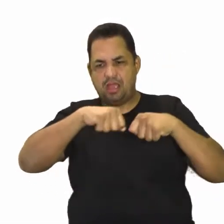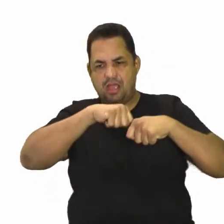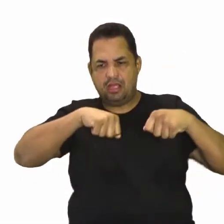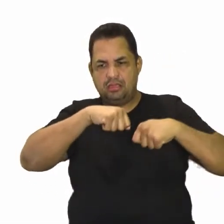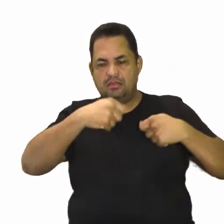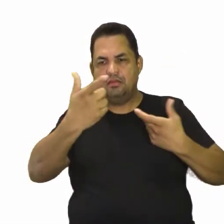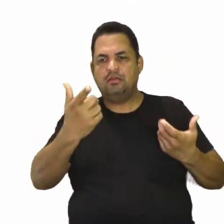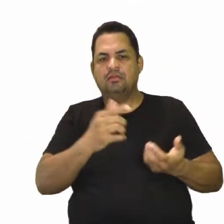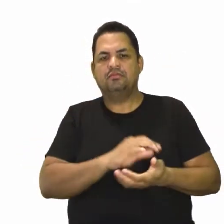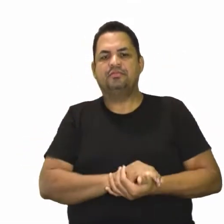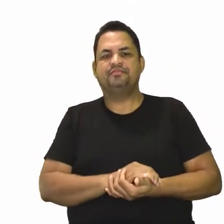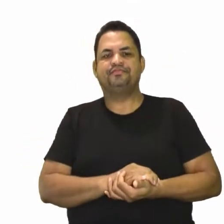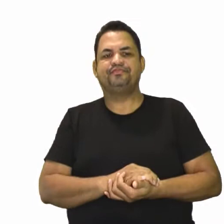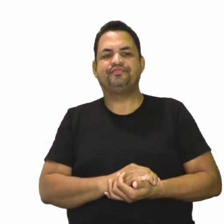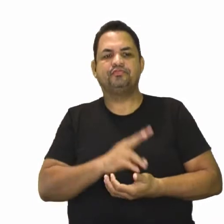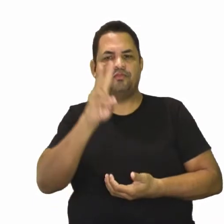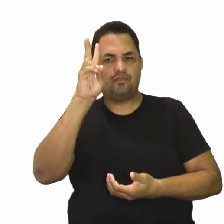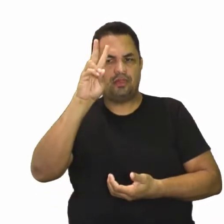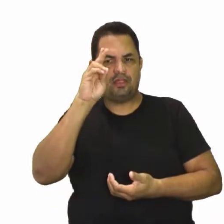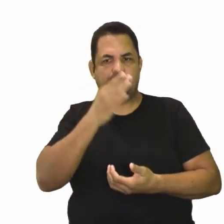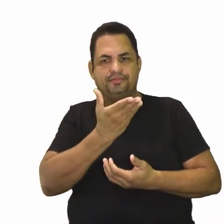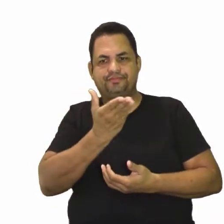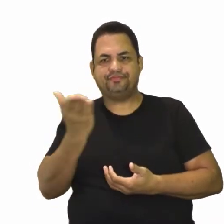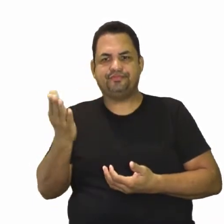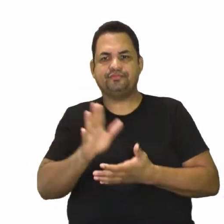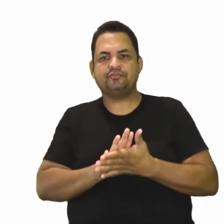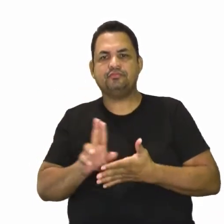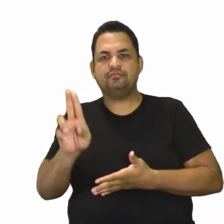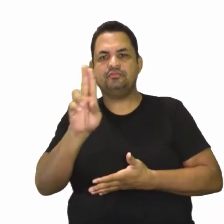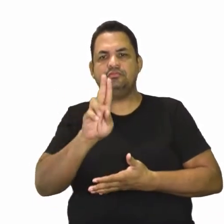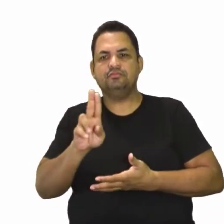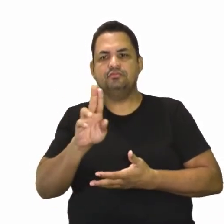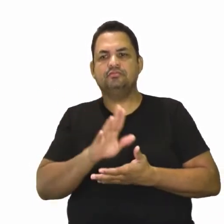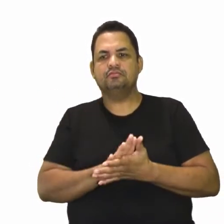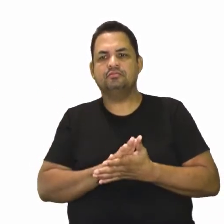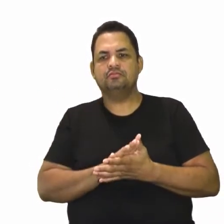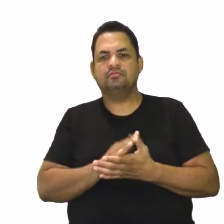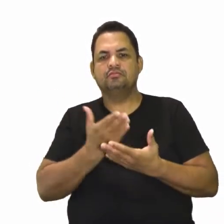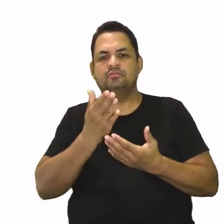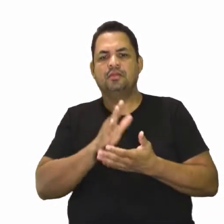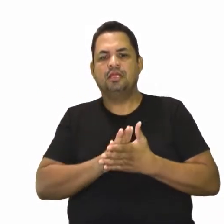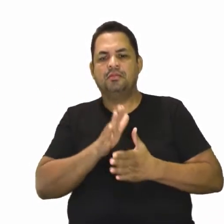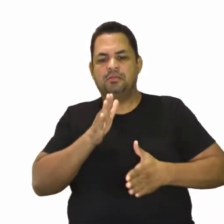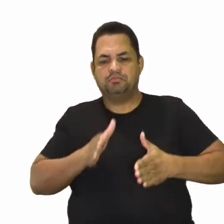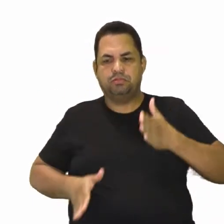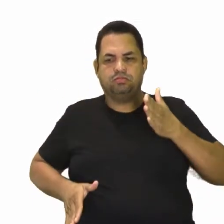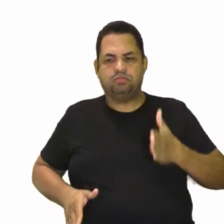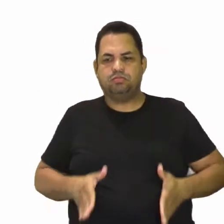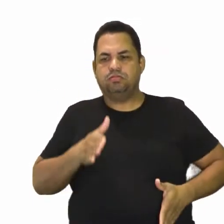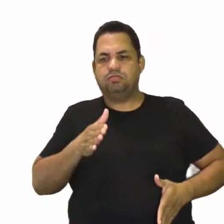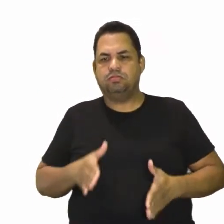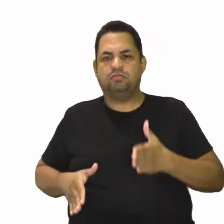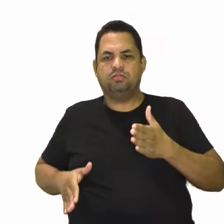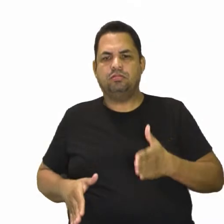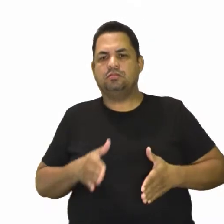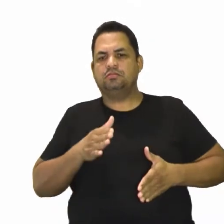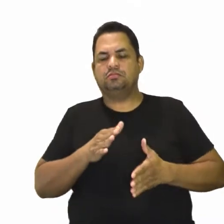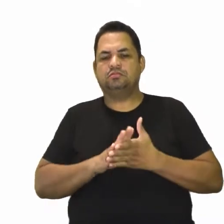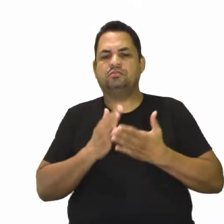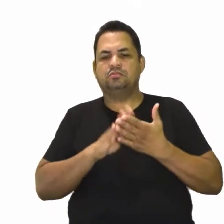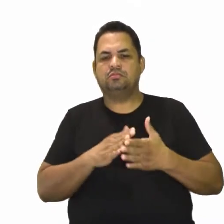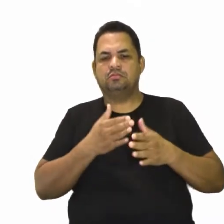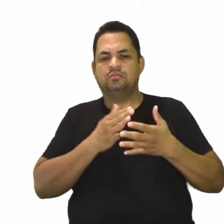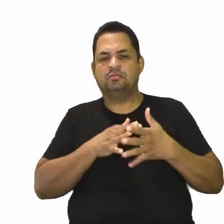Tá? Lembrando que esse pau de arara ele foi utilizado até para desfile militares. Os militares, para